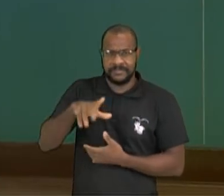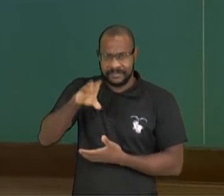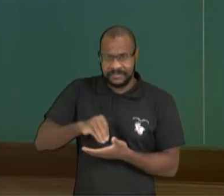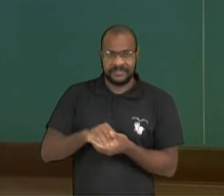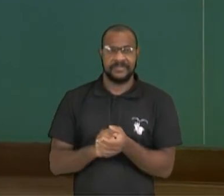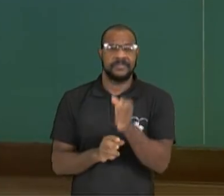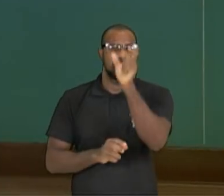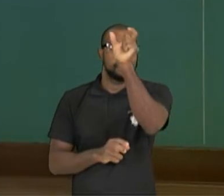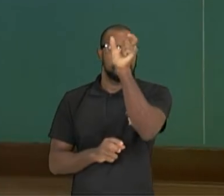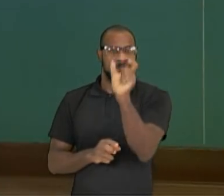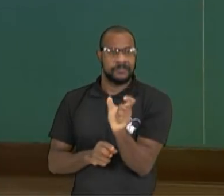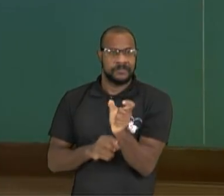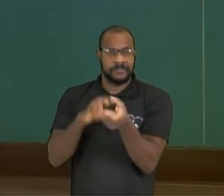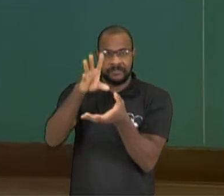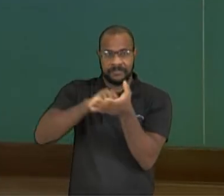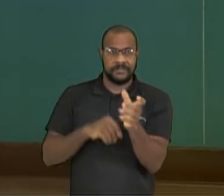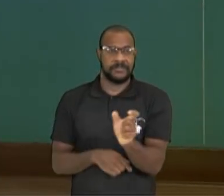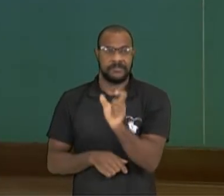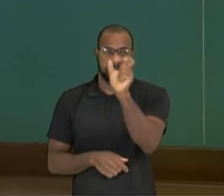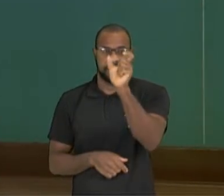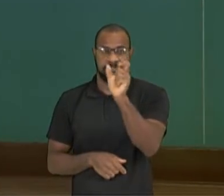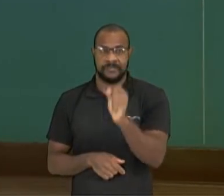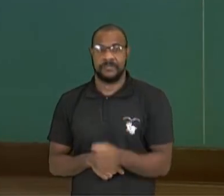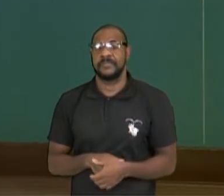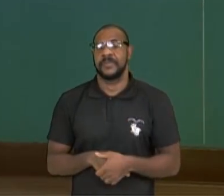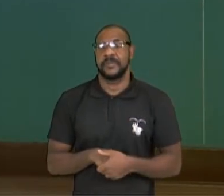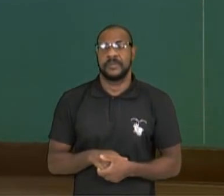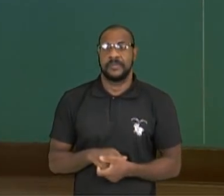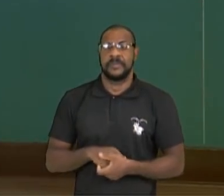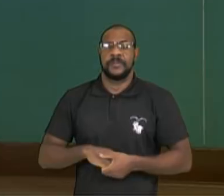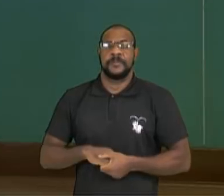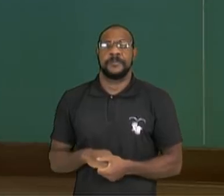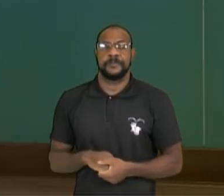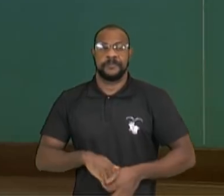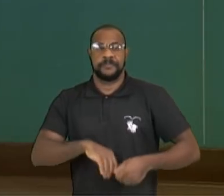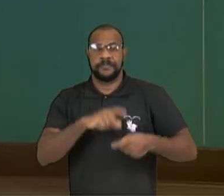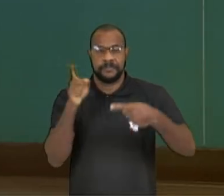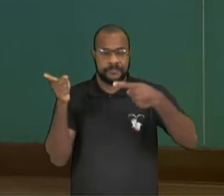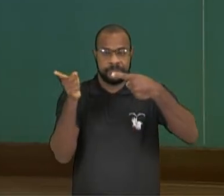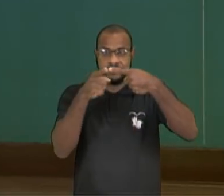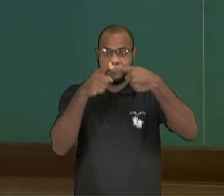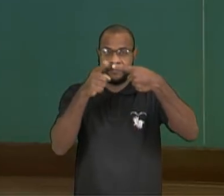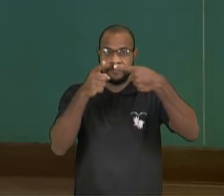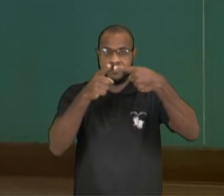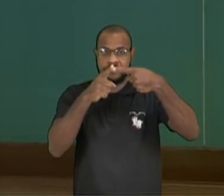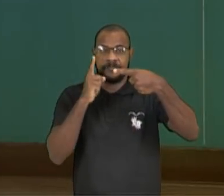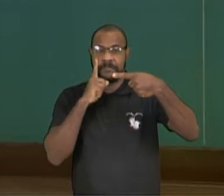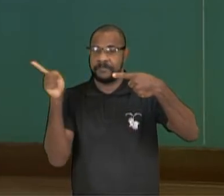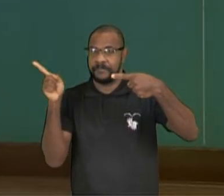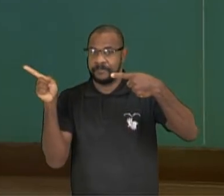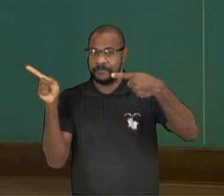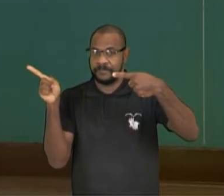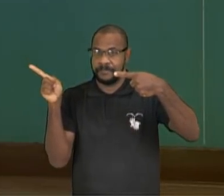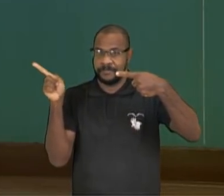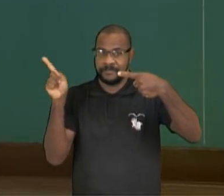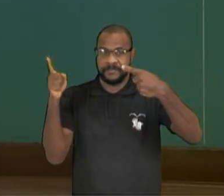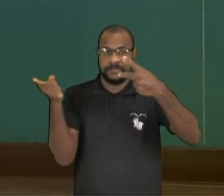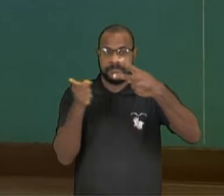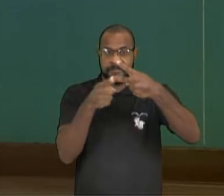essas palavras? Então, vamos lá. Eu vou falar e você vai repetir, ok? Então, repete comigo. Sunday,